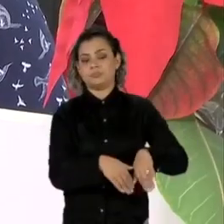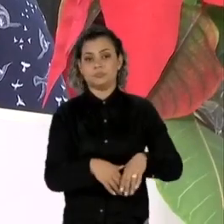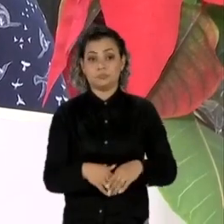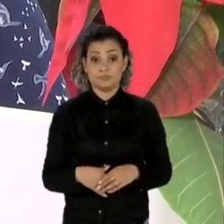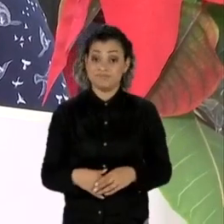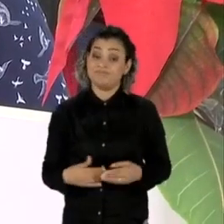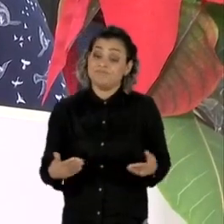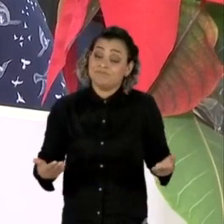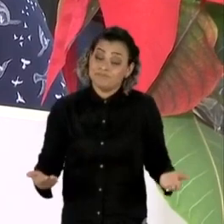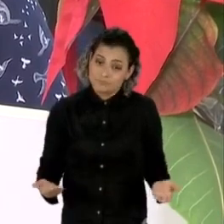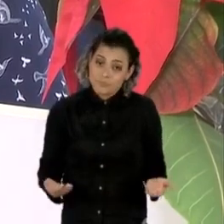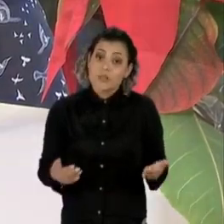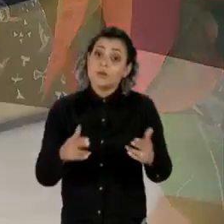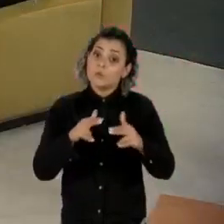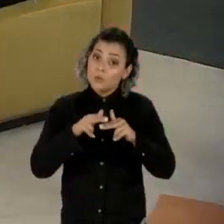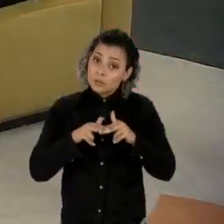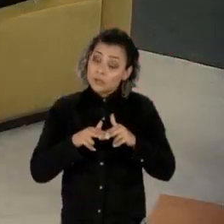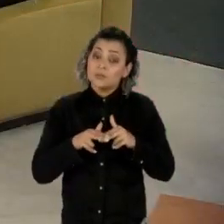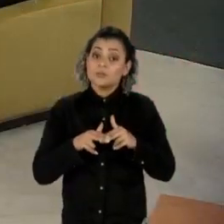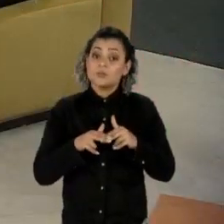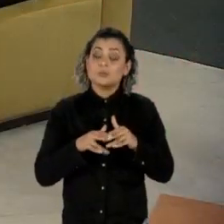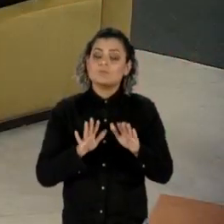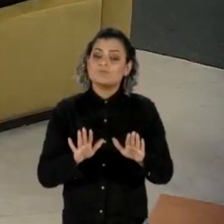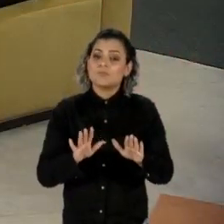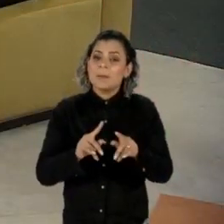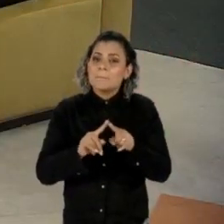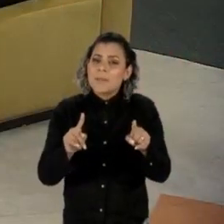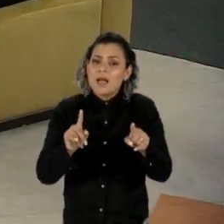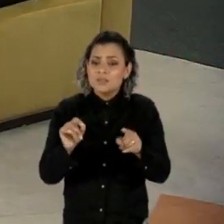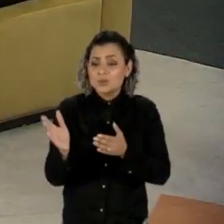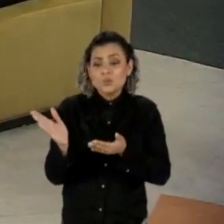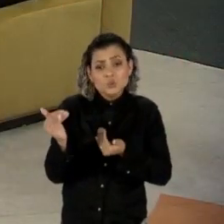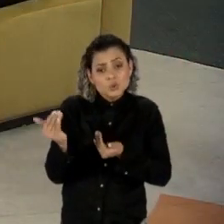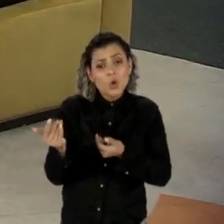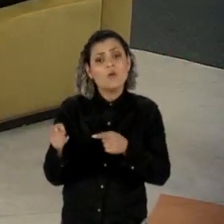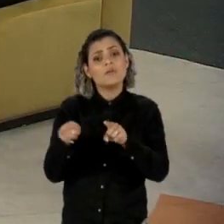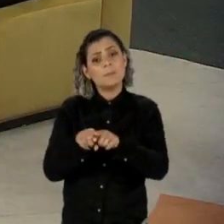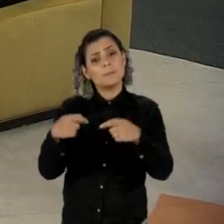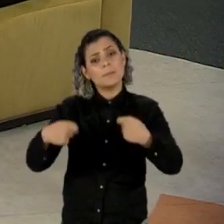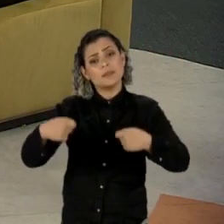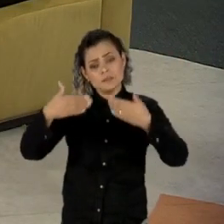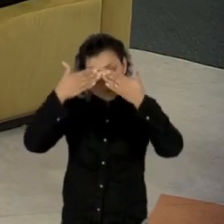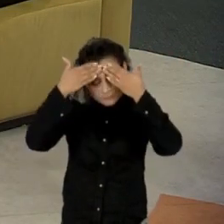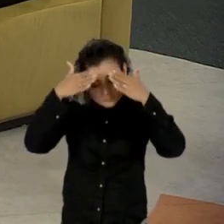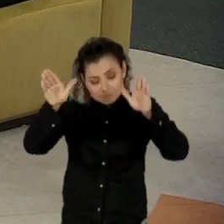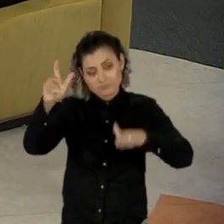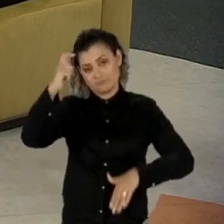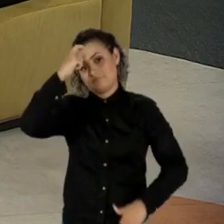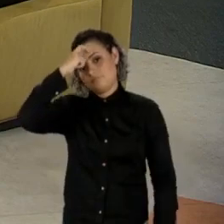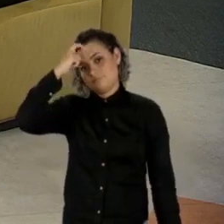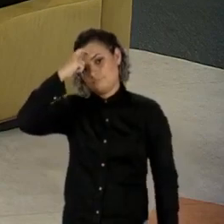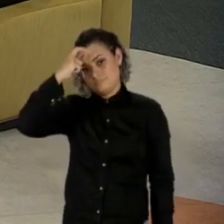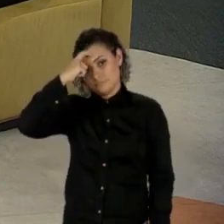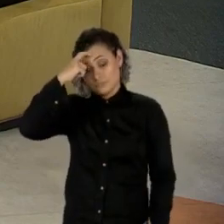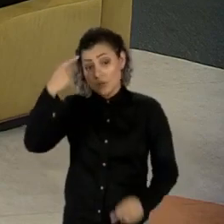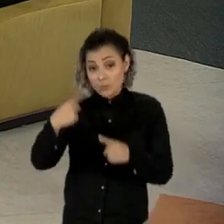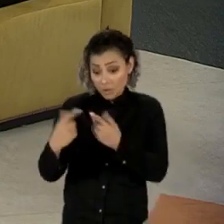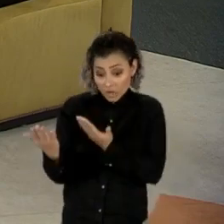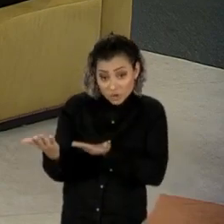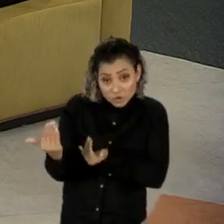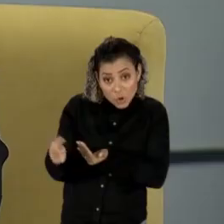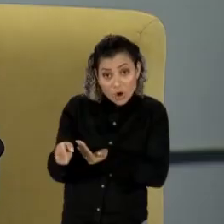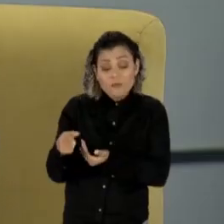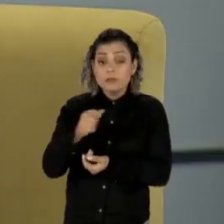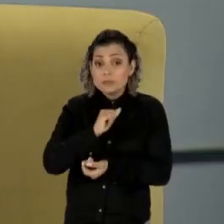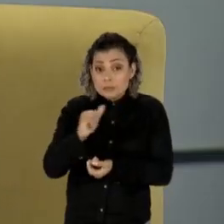processo é só que ele também este jovem precisa se abrir porque este jovem se